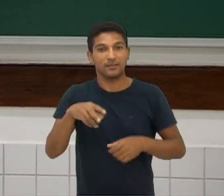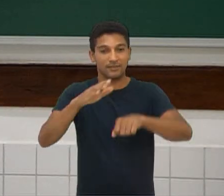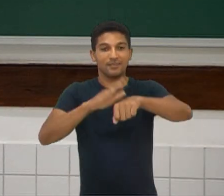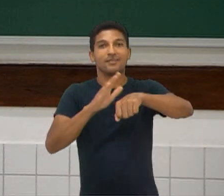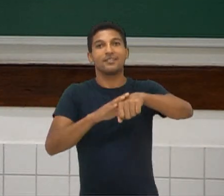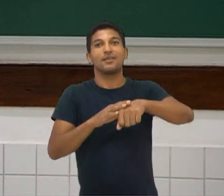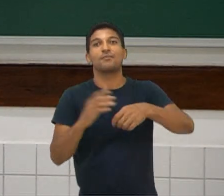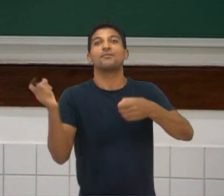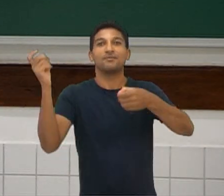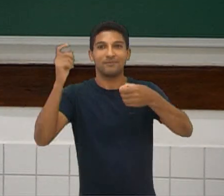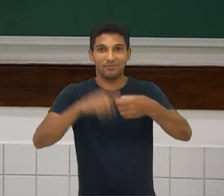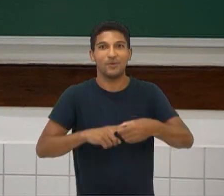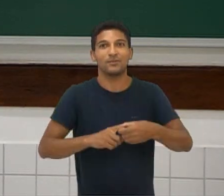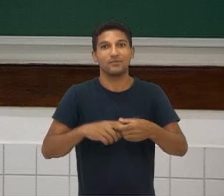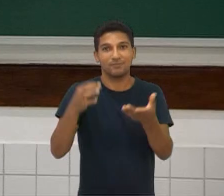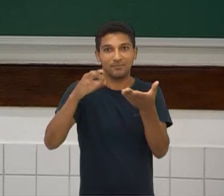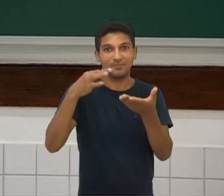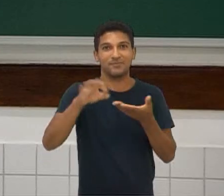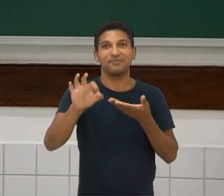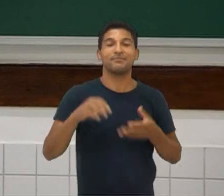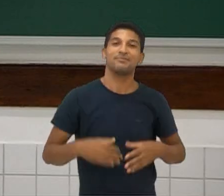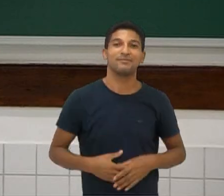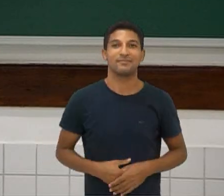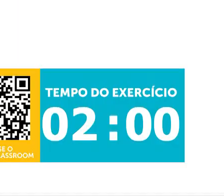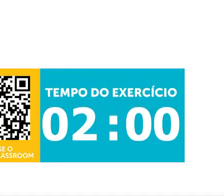já já eu volto com a resposta.